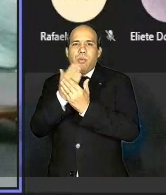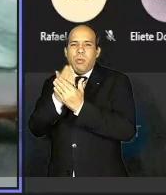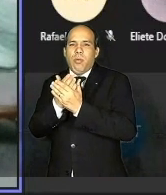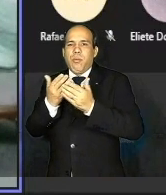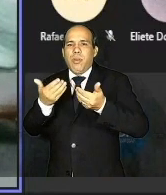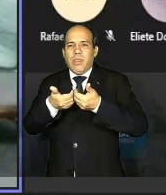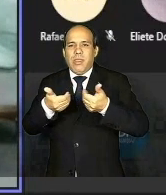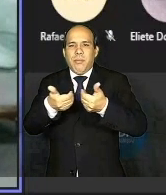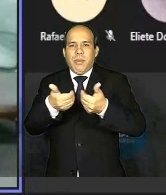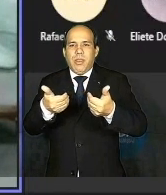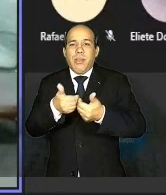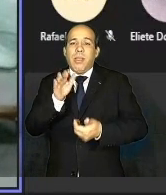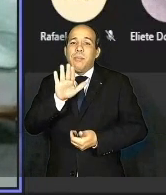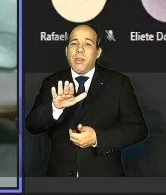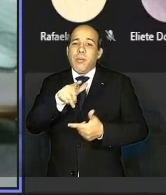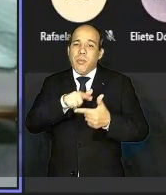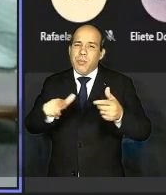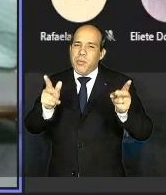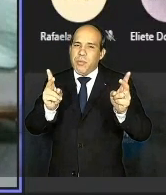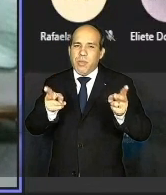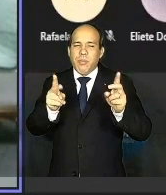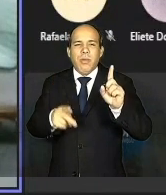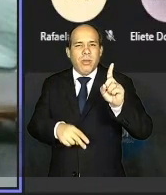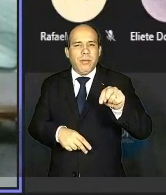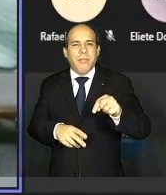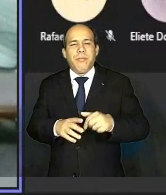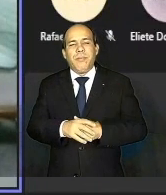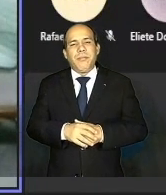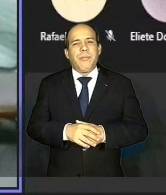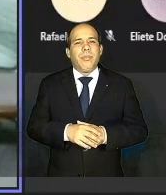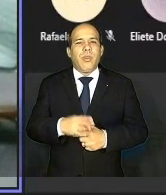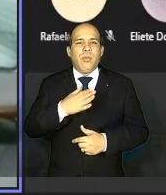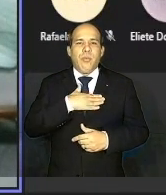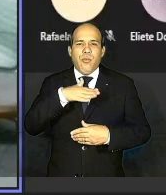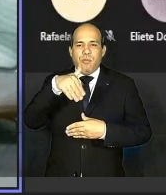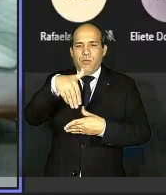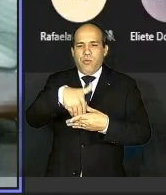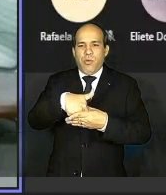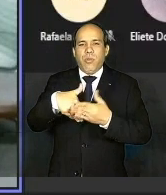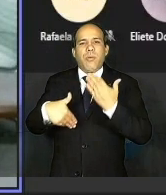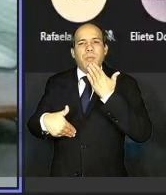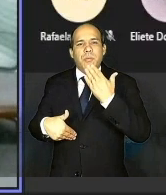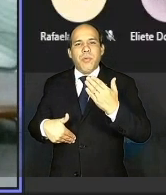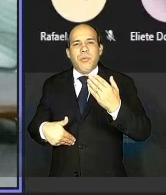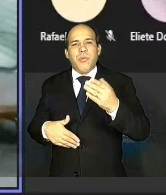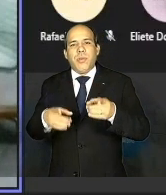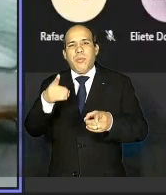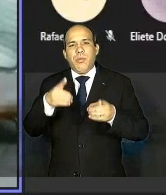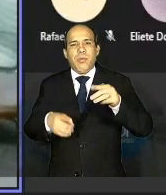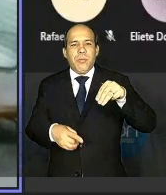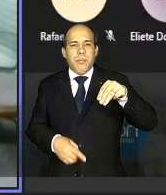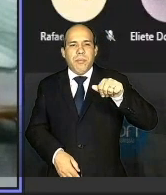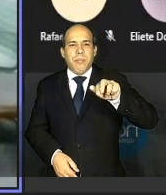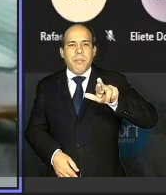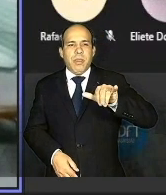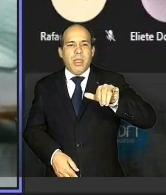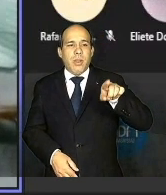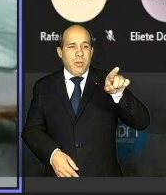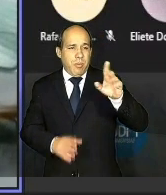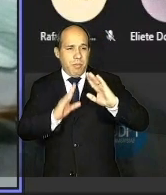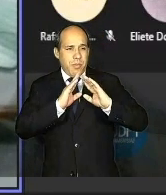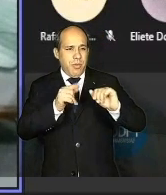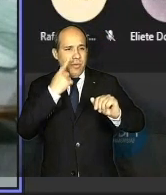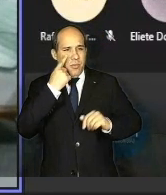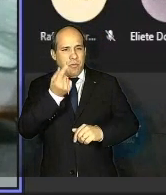entrou com o seu processo separadamente. O fato é o mesmo. Eu, no meu voto, eu peço ao